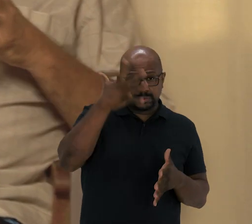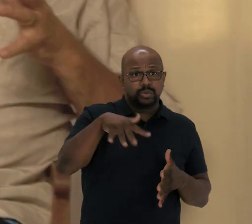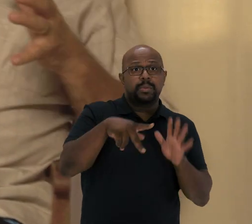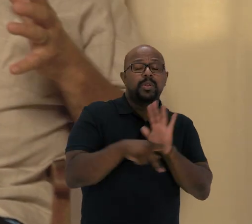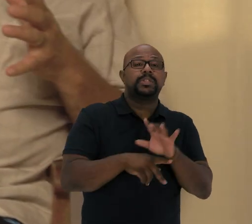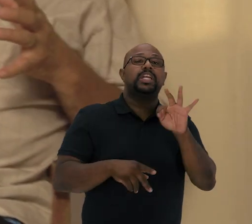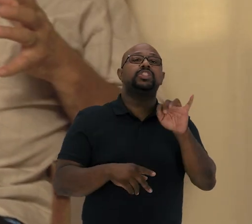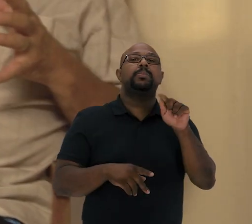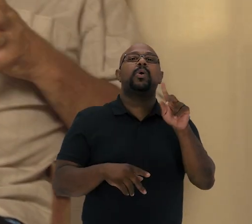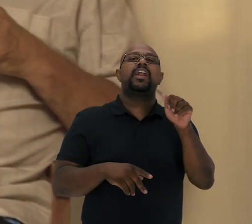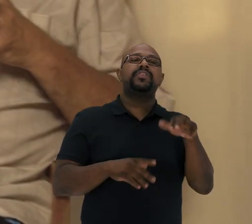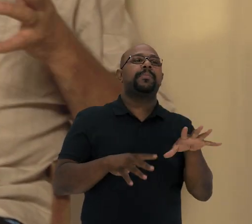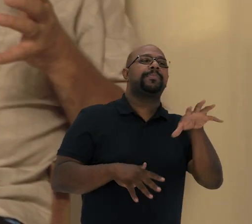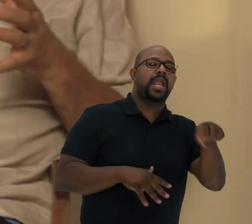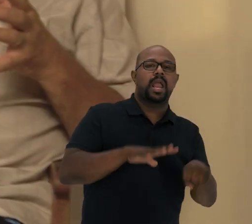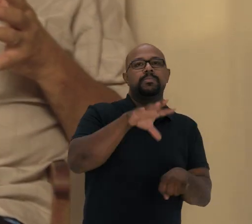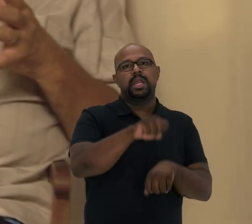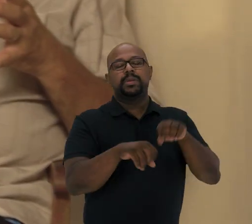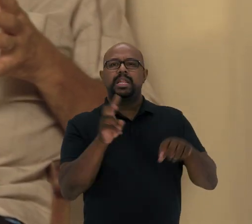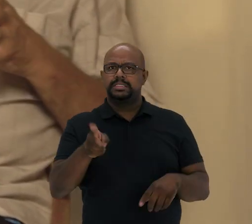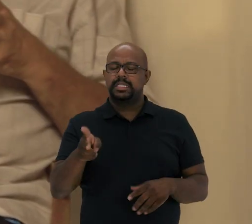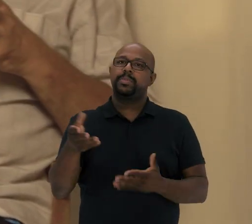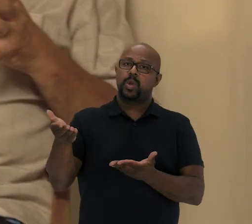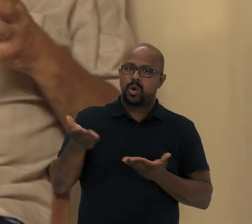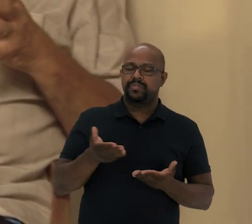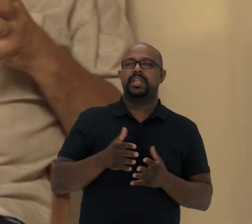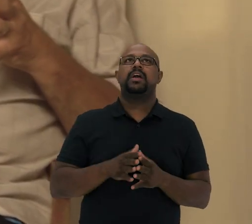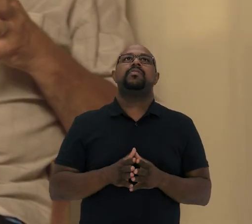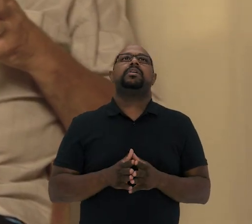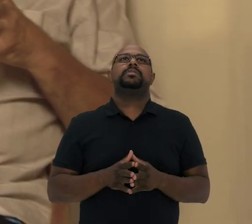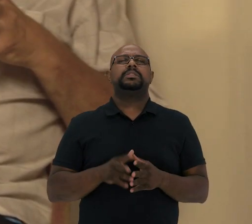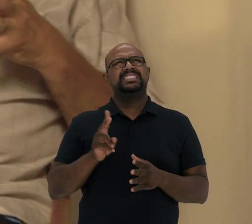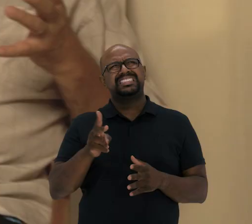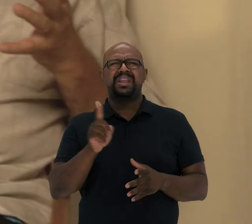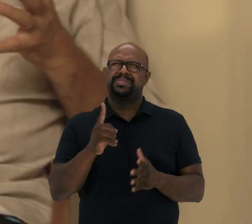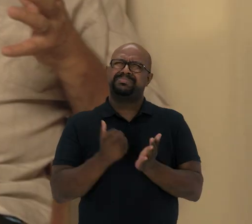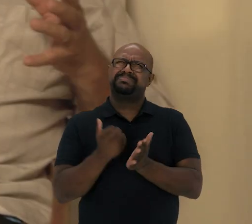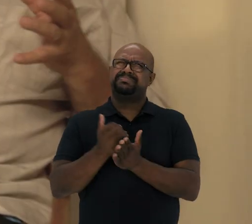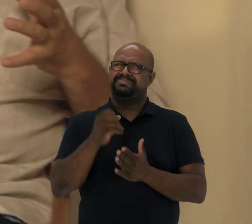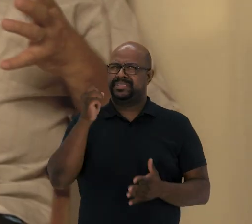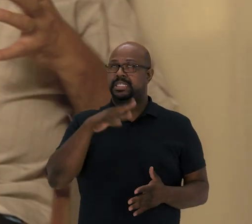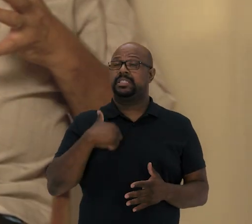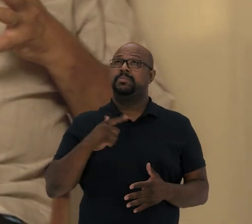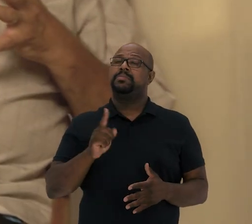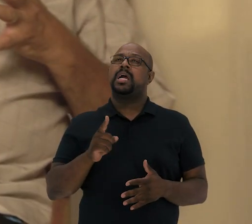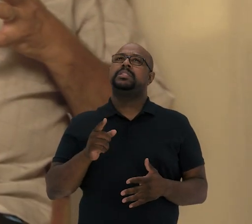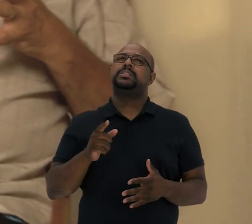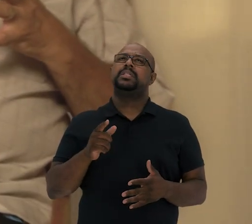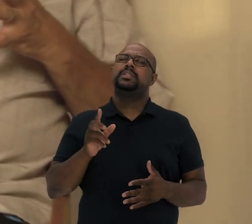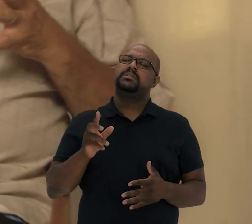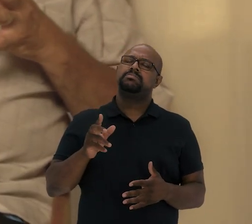fregueses da tipografia, para buscar isso, buscar aquilo. Ele sempre convidava, sempre talvez seja um exagero,